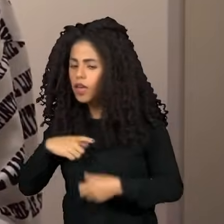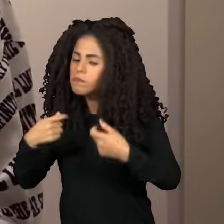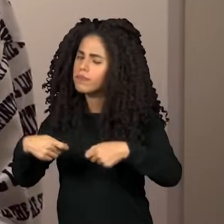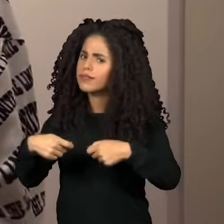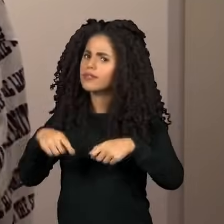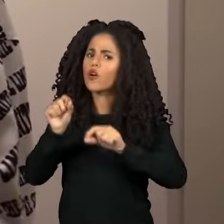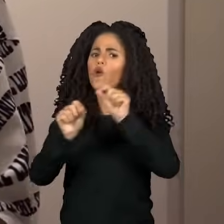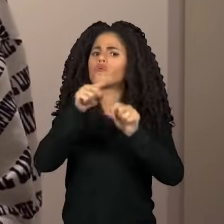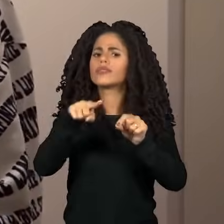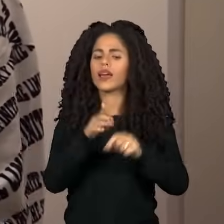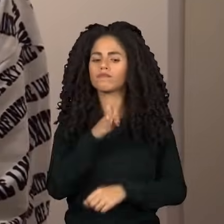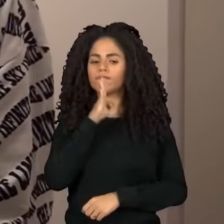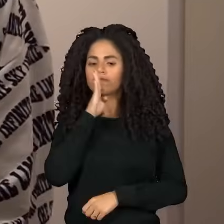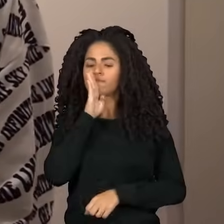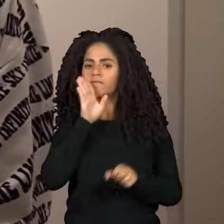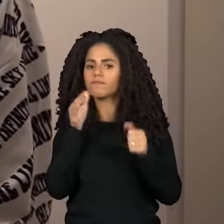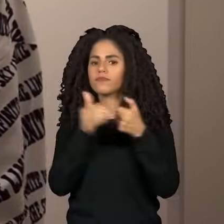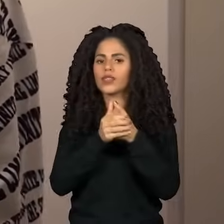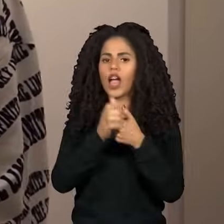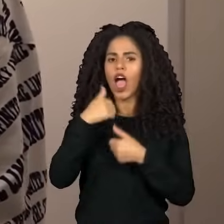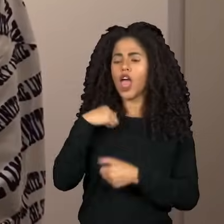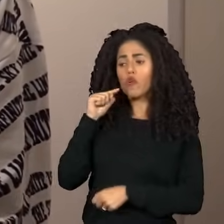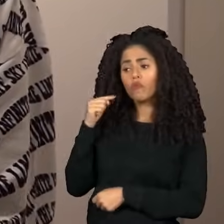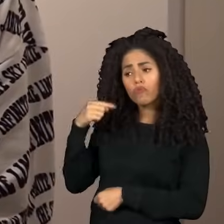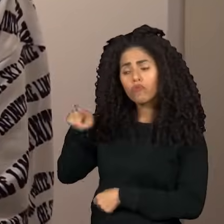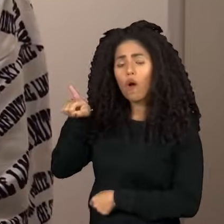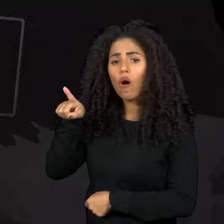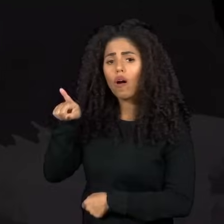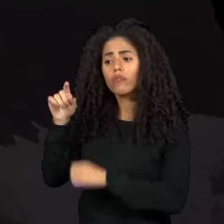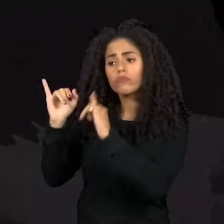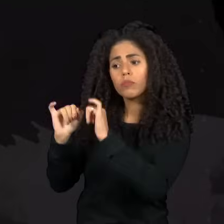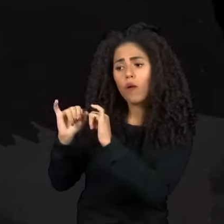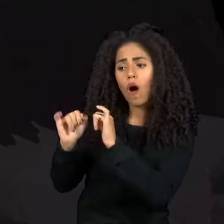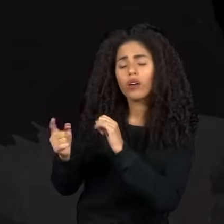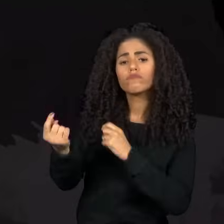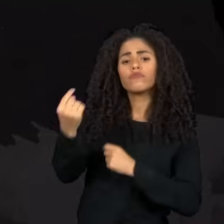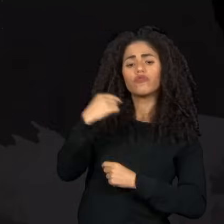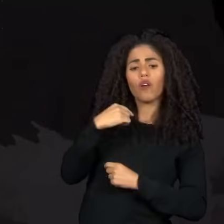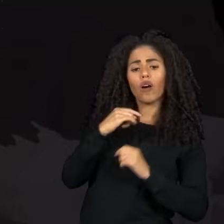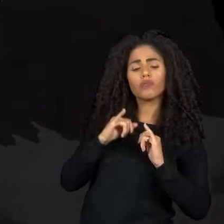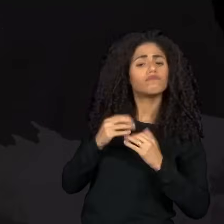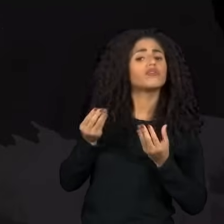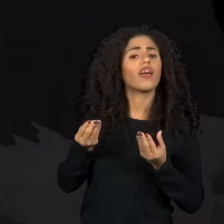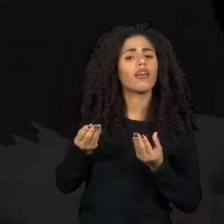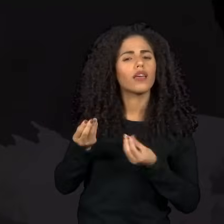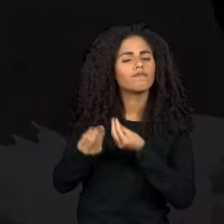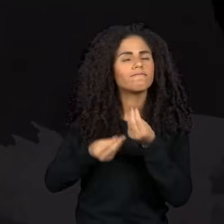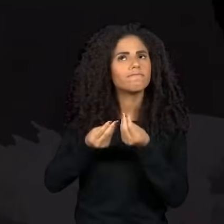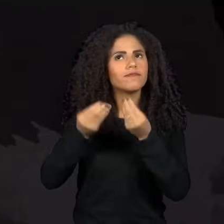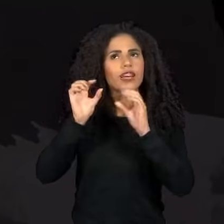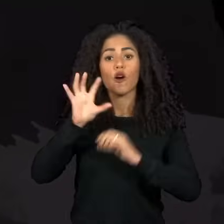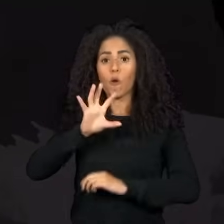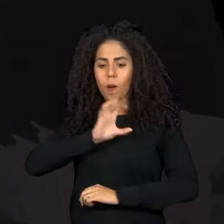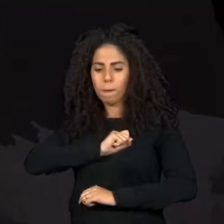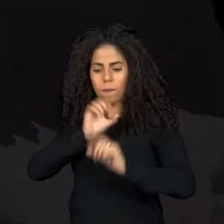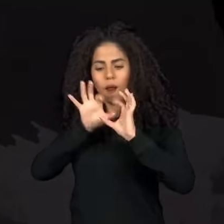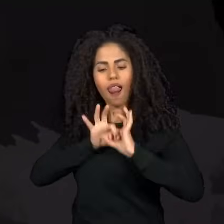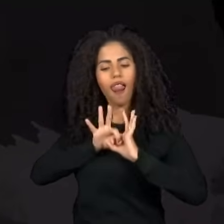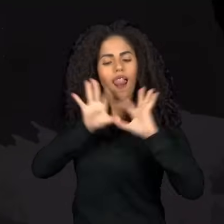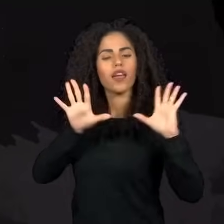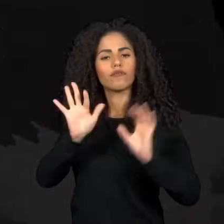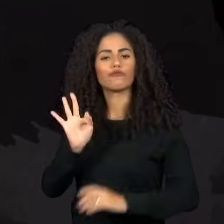você prefere não saber que eu vou ir, vou voltar e tô contigo? Eu acredito que o amor livre é o futuro. Acho que